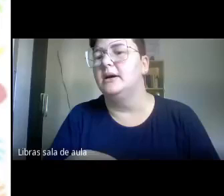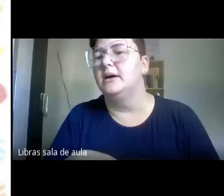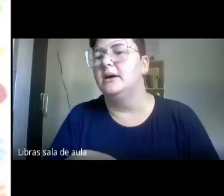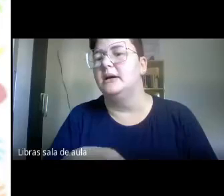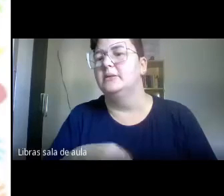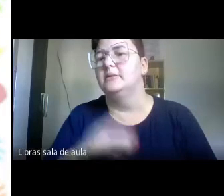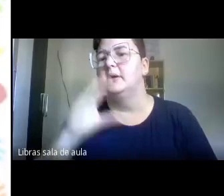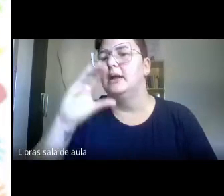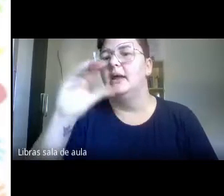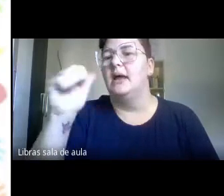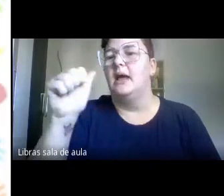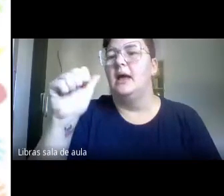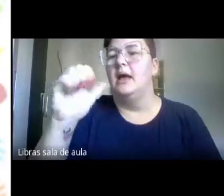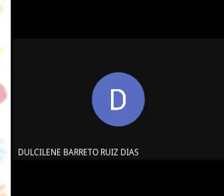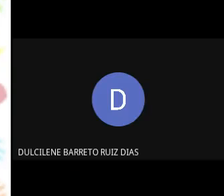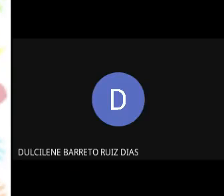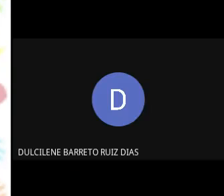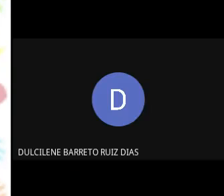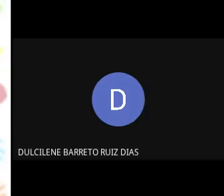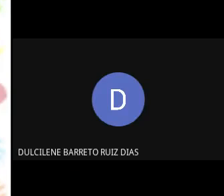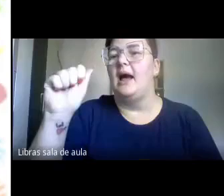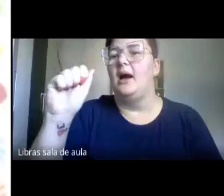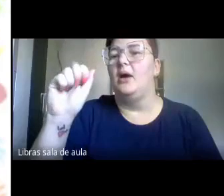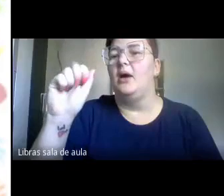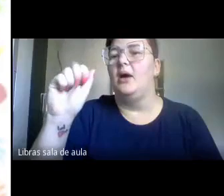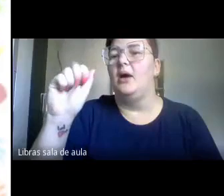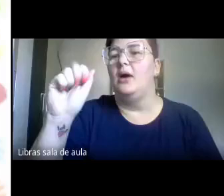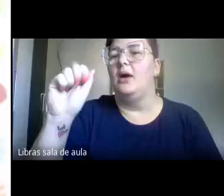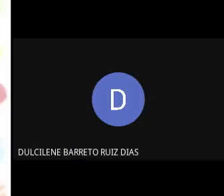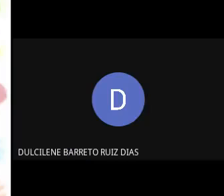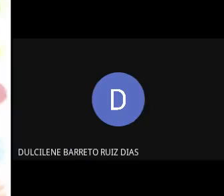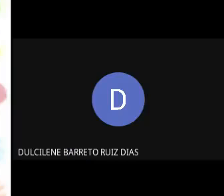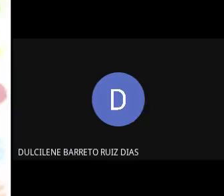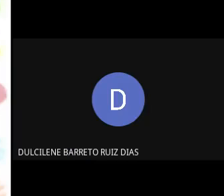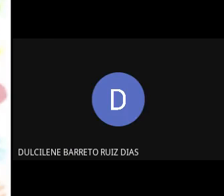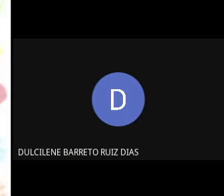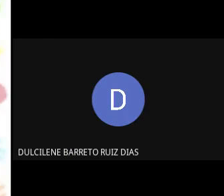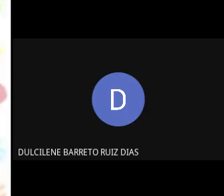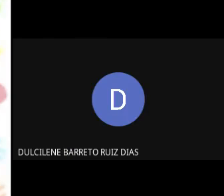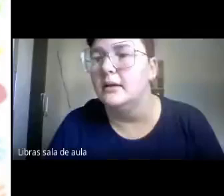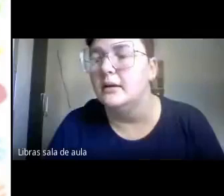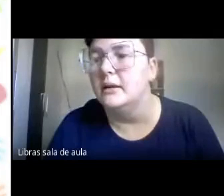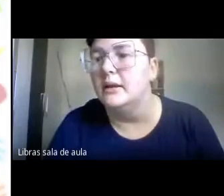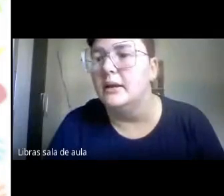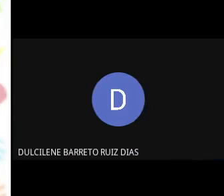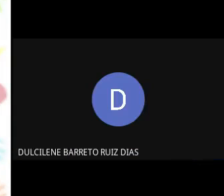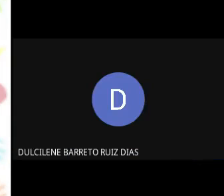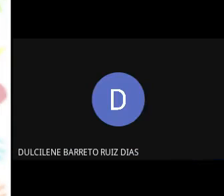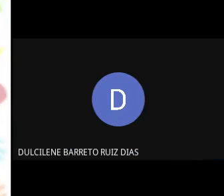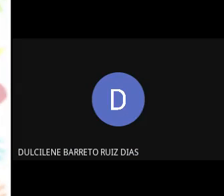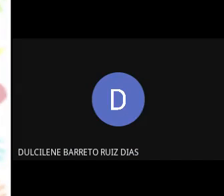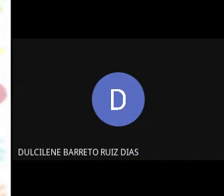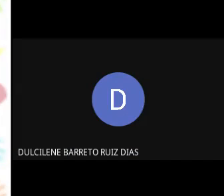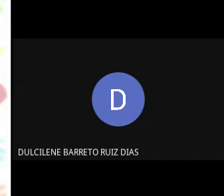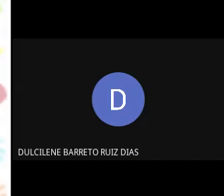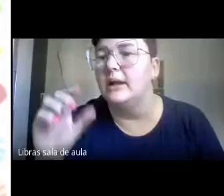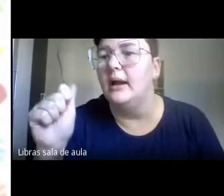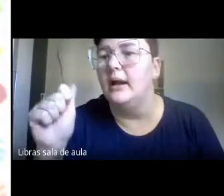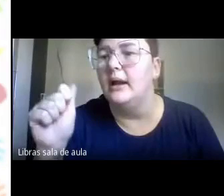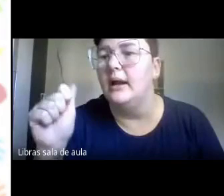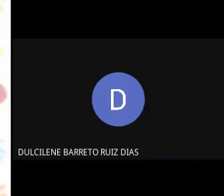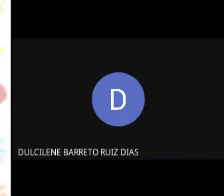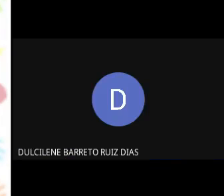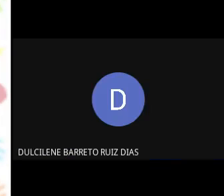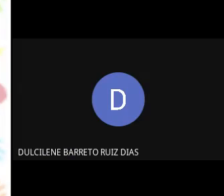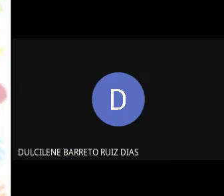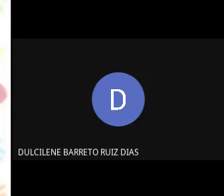outra Ângela. Temos a Ângela Teixeira, tá. Ângela Filapi